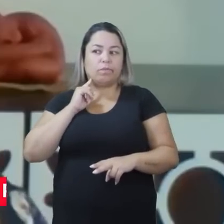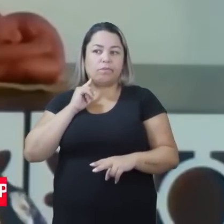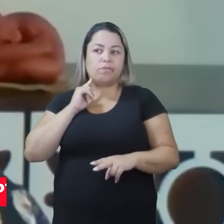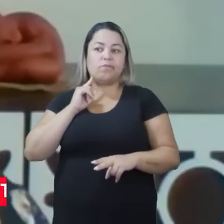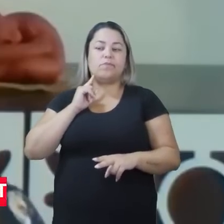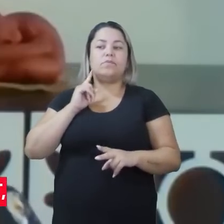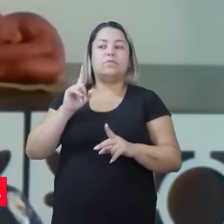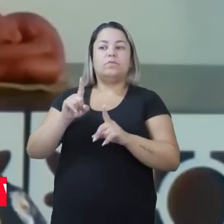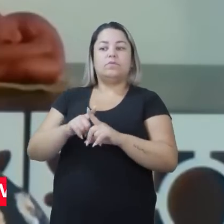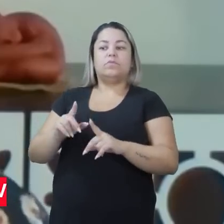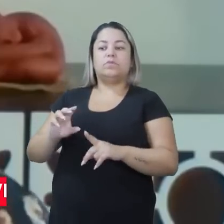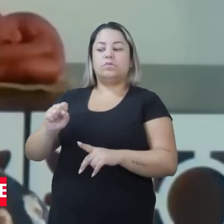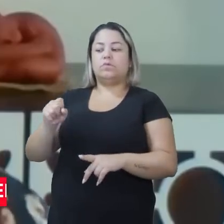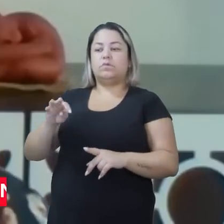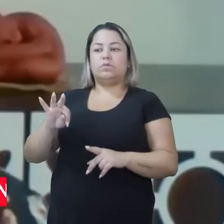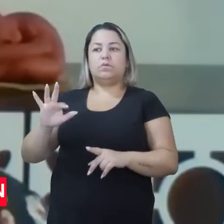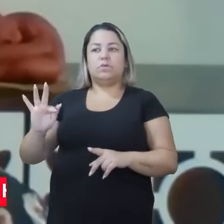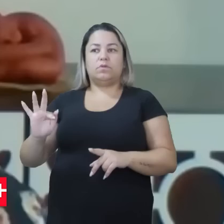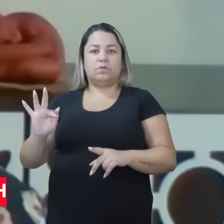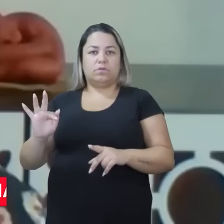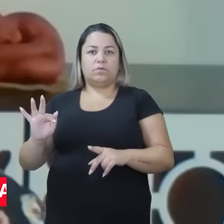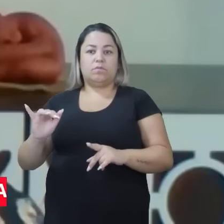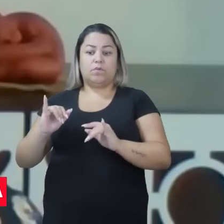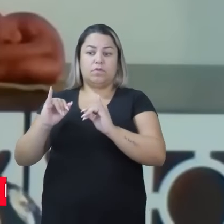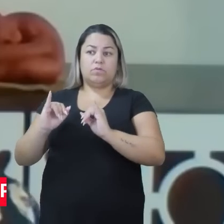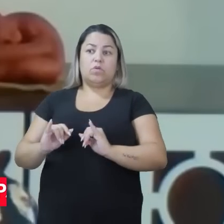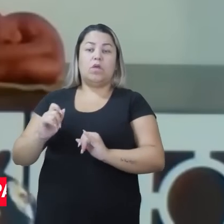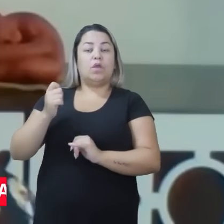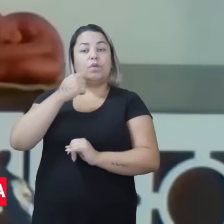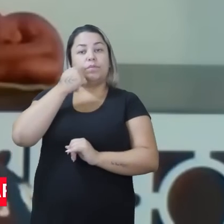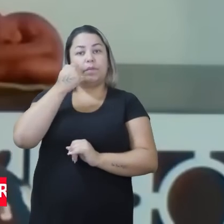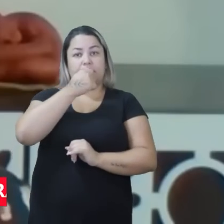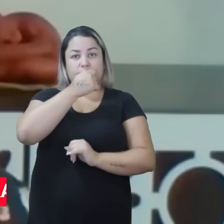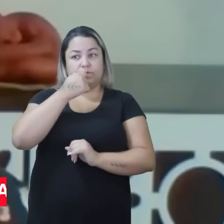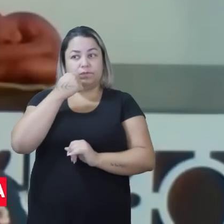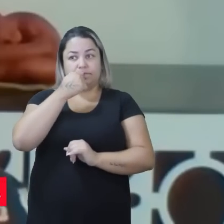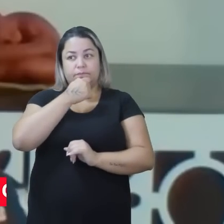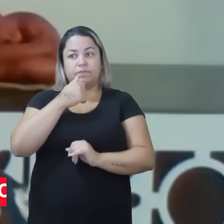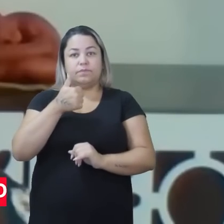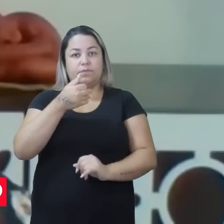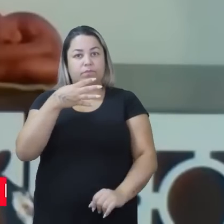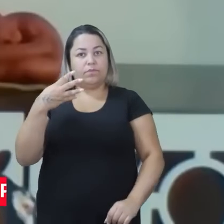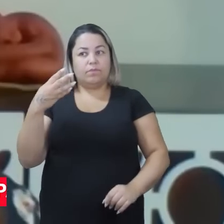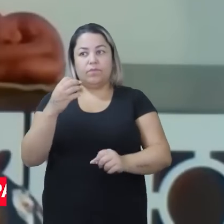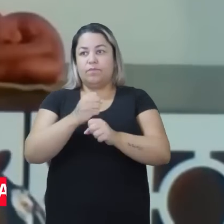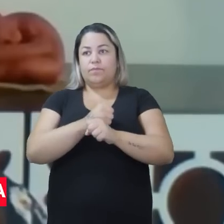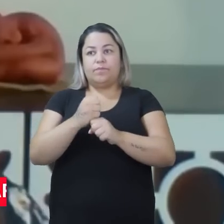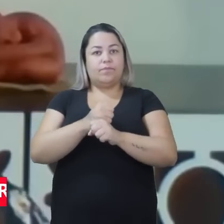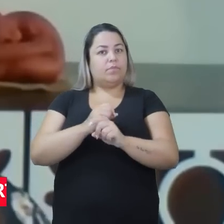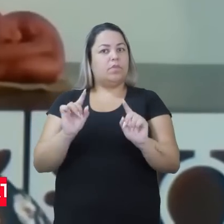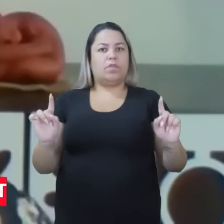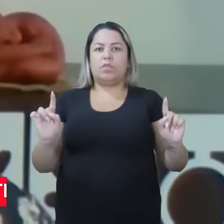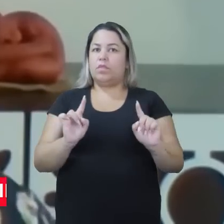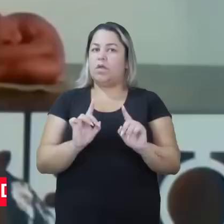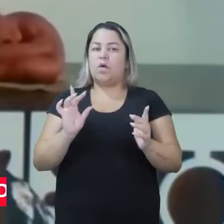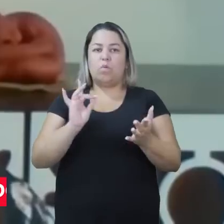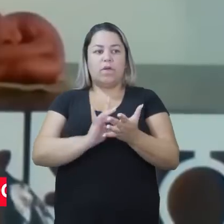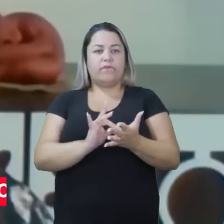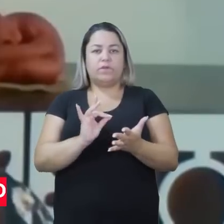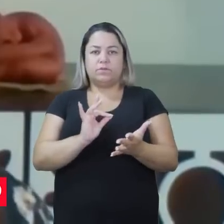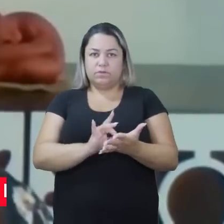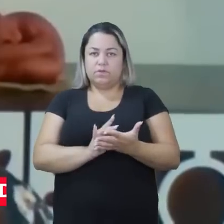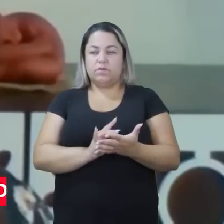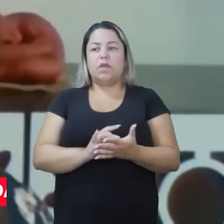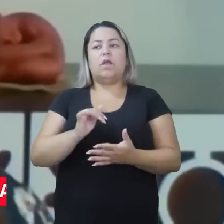importante na frente do Supremo Tribunal Federal com um batom, né, e pegou 14 anos. Isso não é verdade.